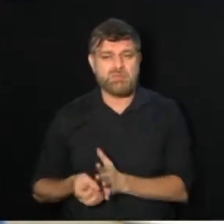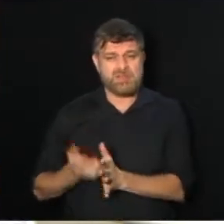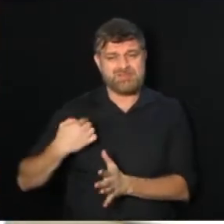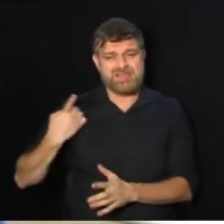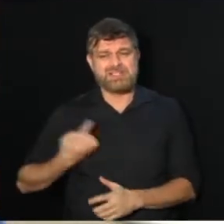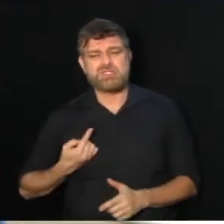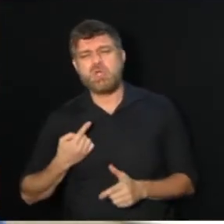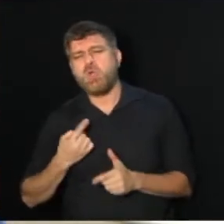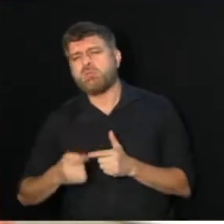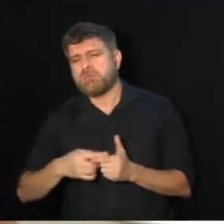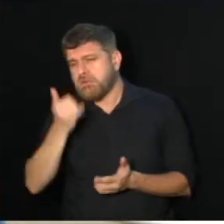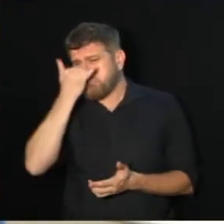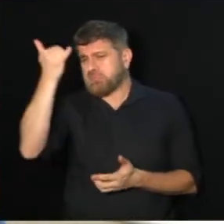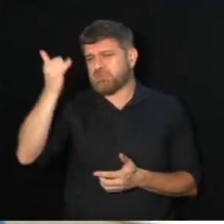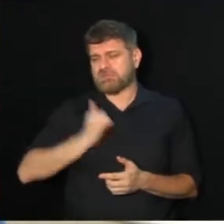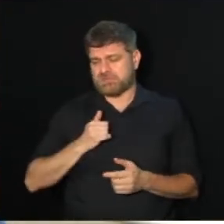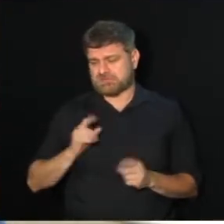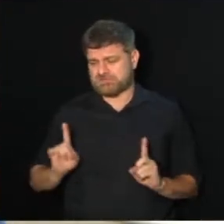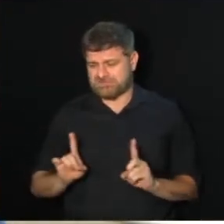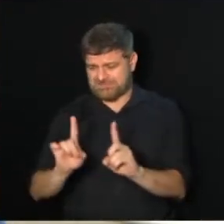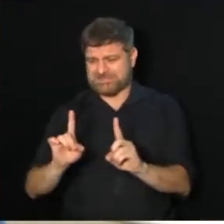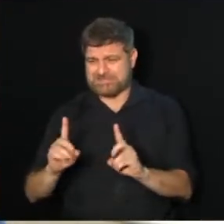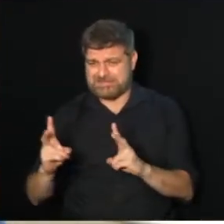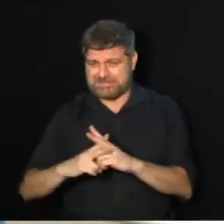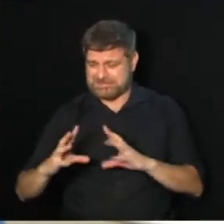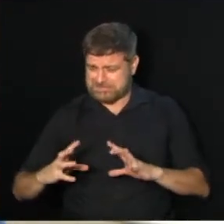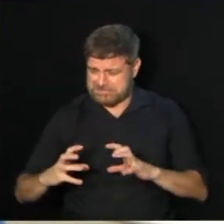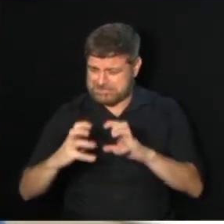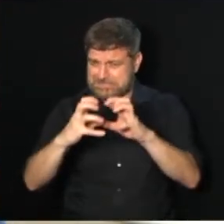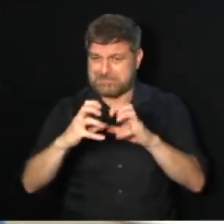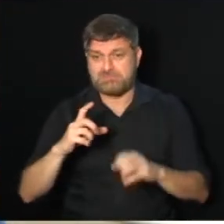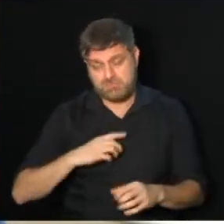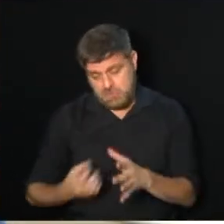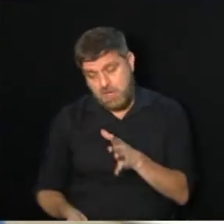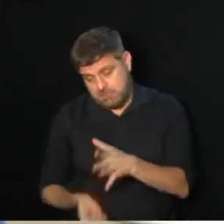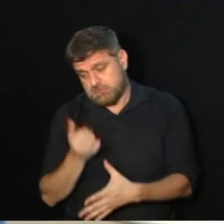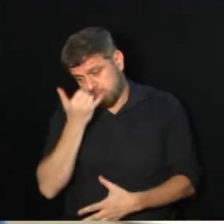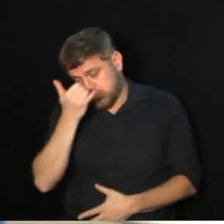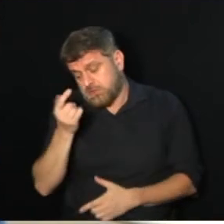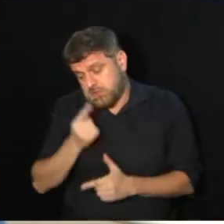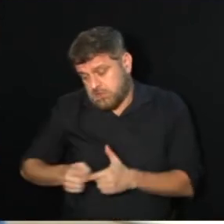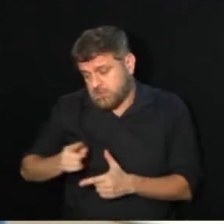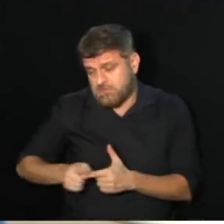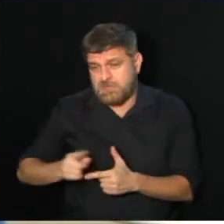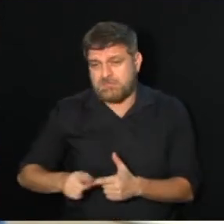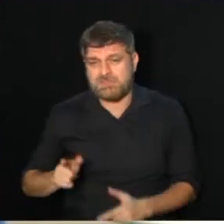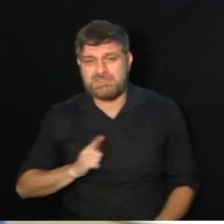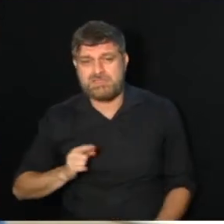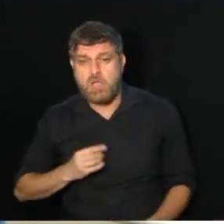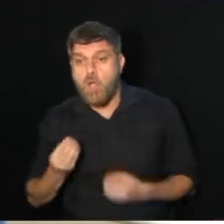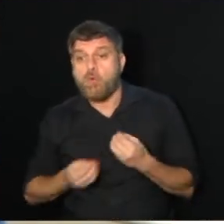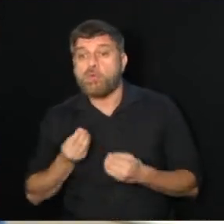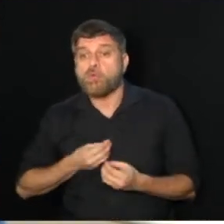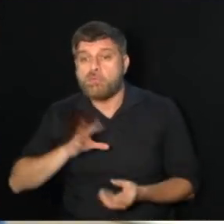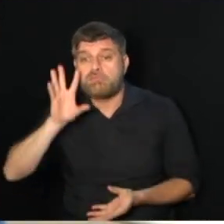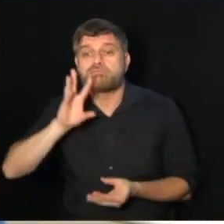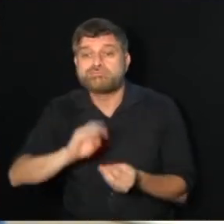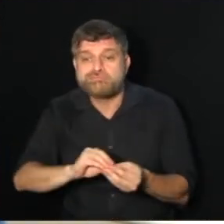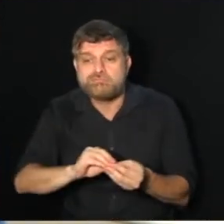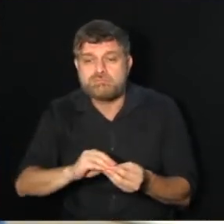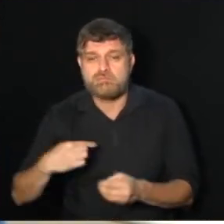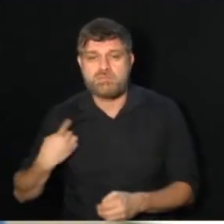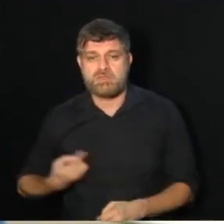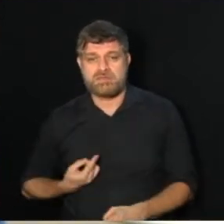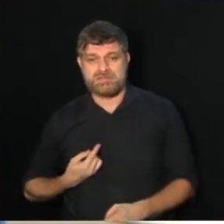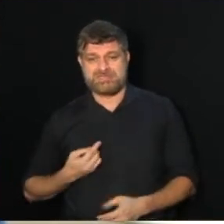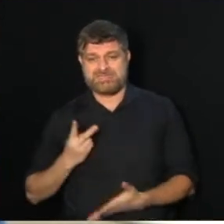problema surge entre as pessoas, o cidadão está vulnerável a isso, a ele ter problemas, e esse problema precisa ser resolvido. Se nós